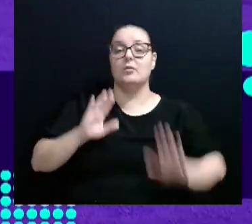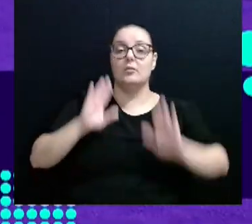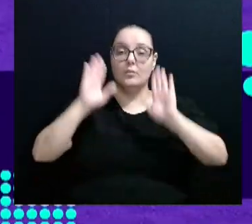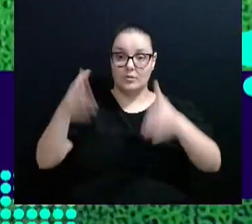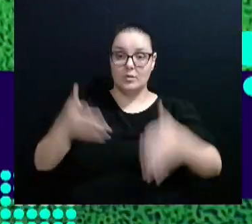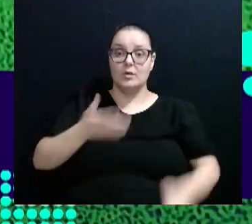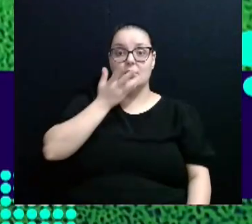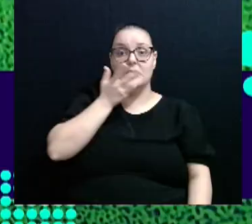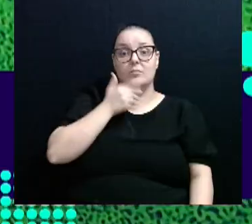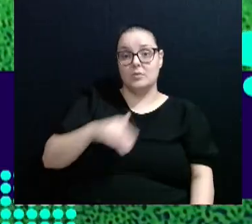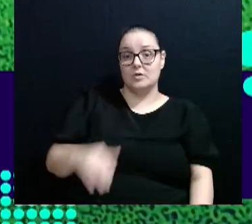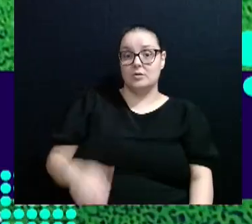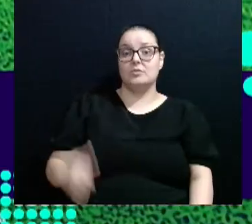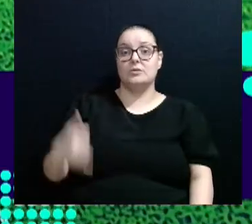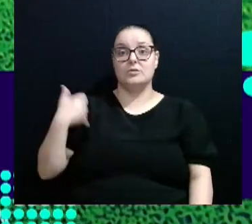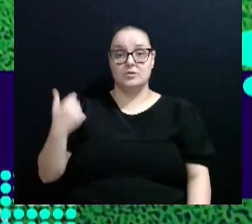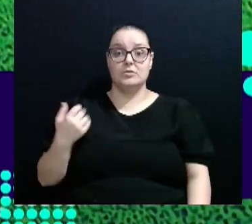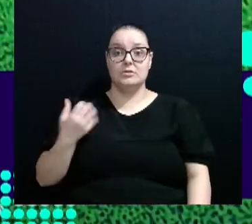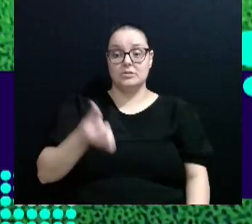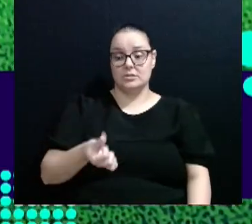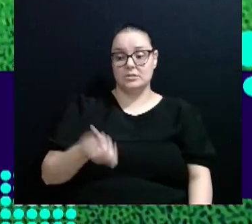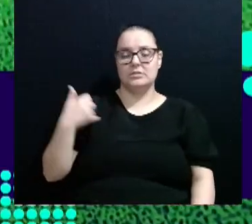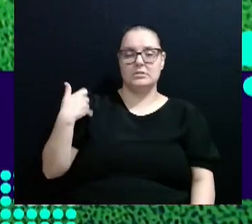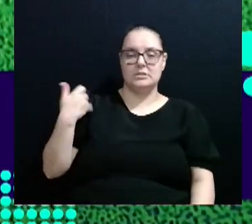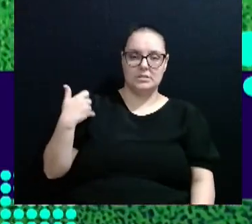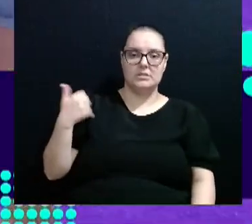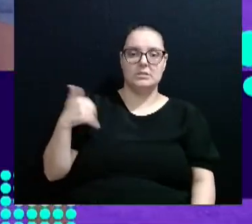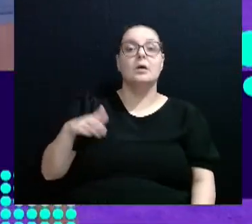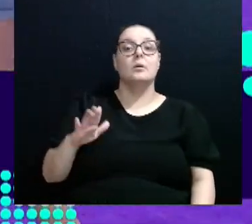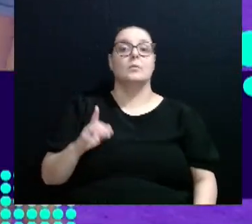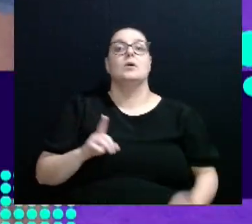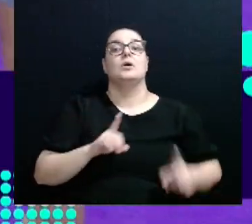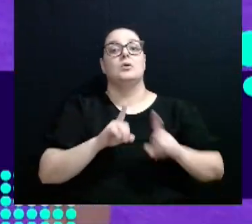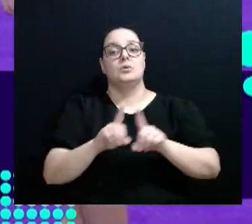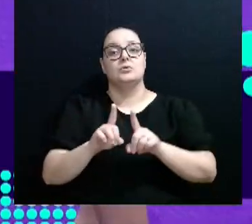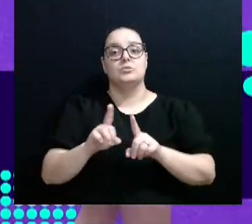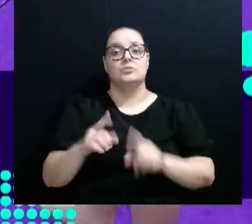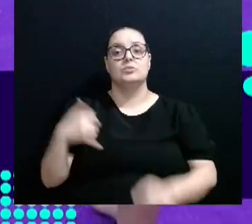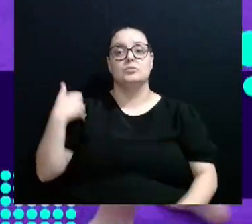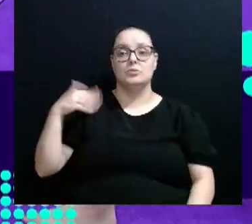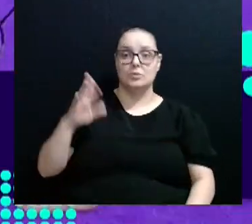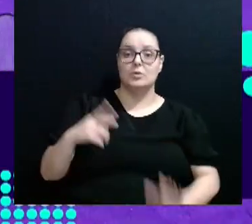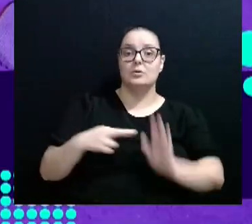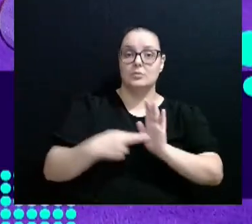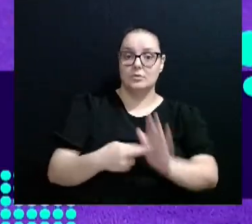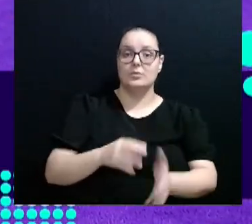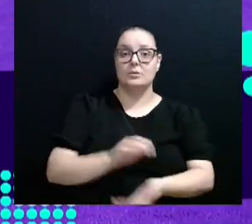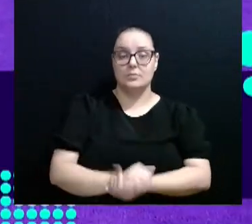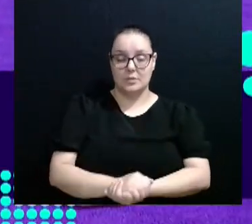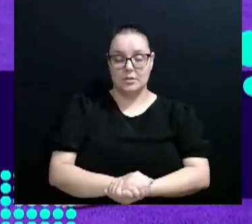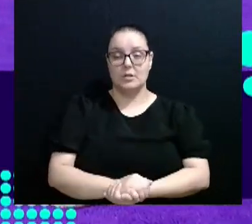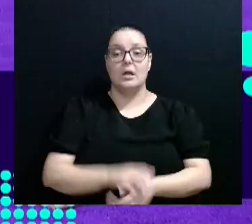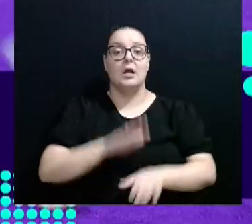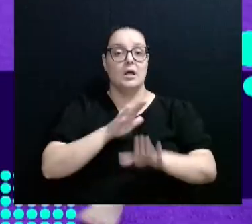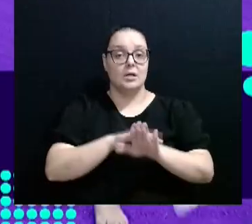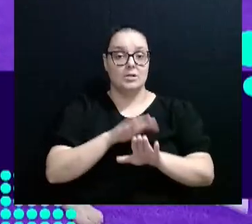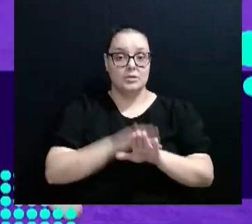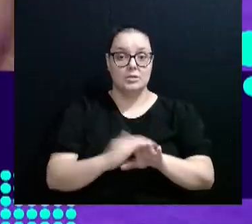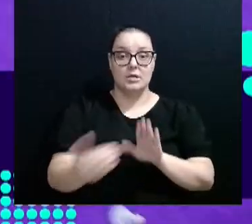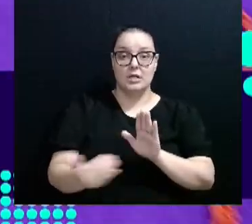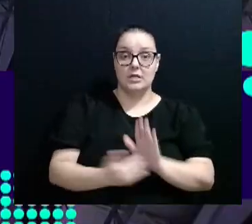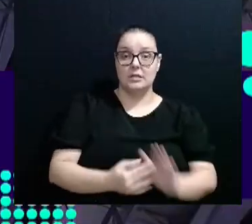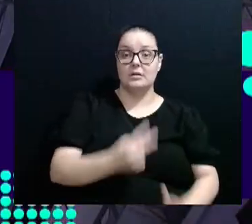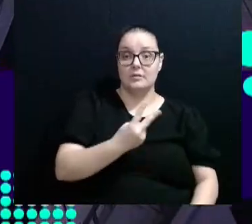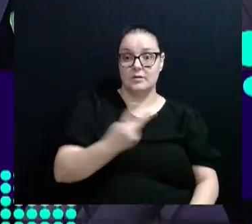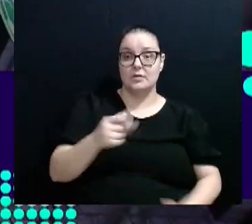idade a partir de 6 anos, acompanhadas de um adulto de referência. As atividades vão até o dia 22 de fevereiro,